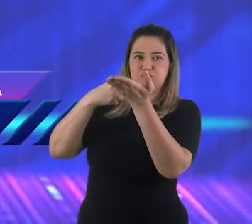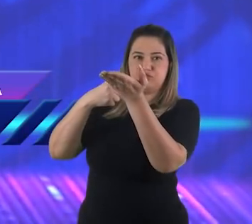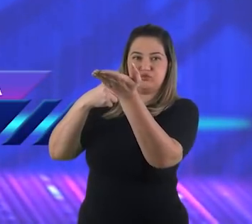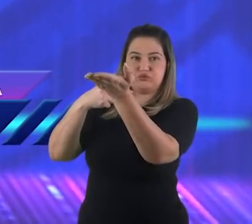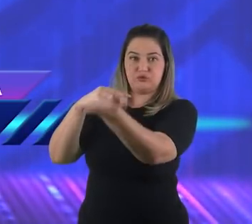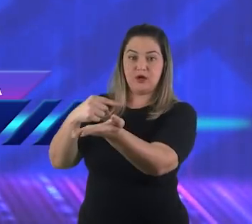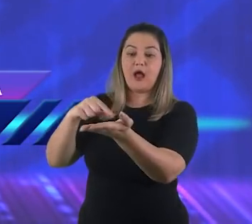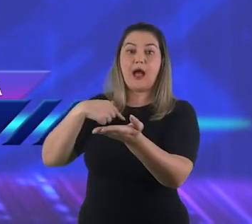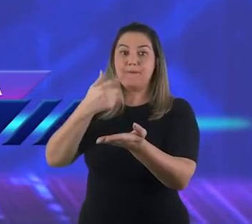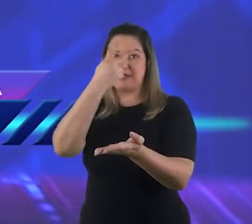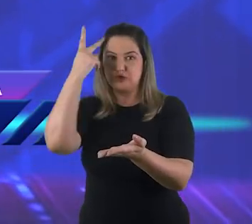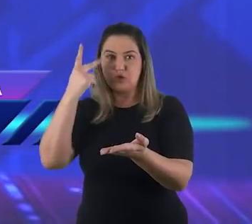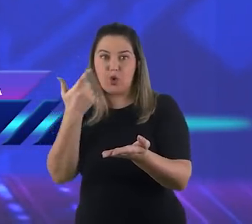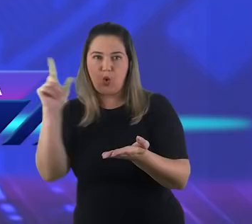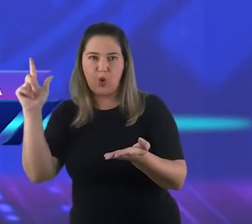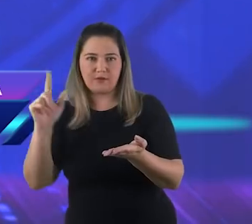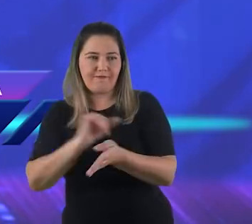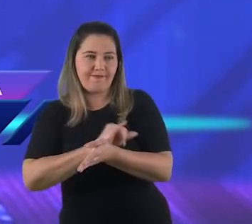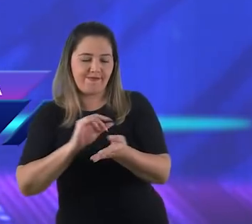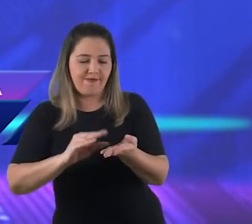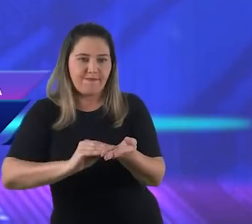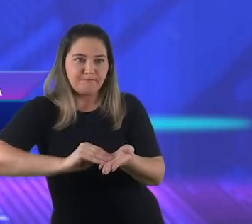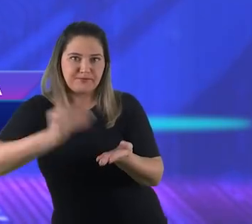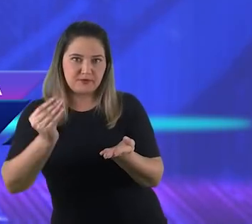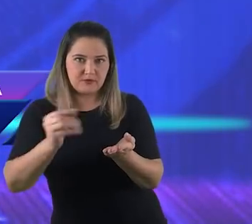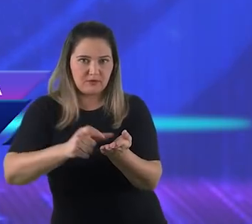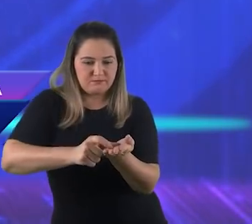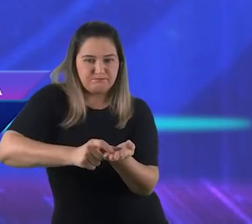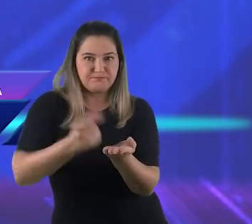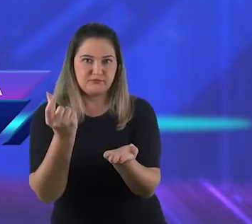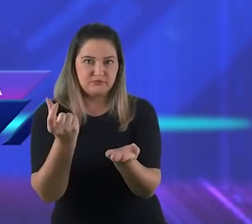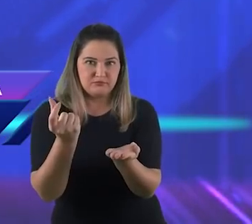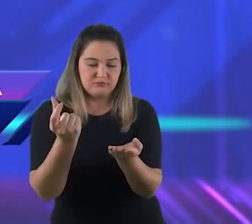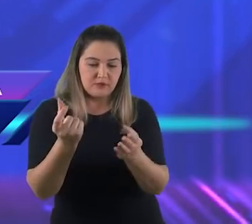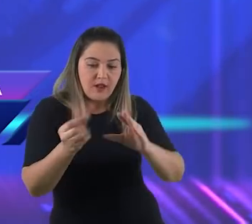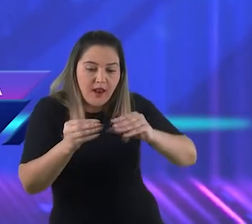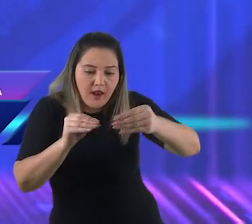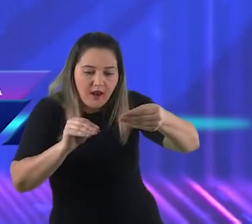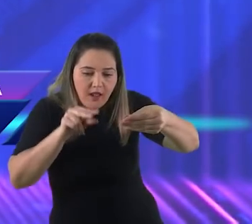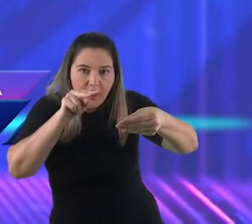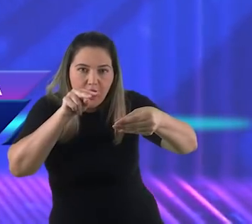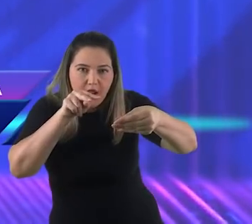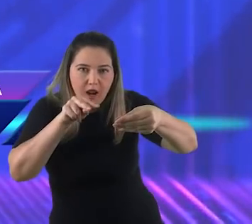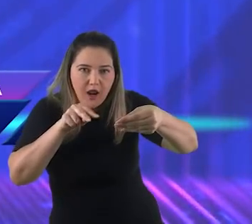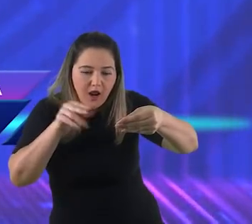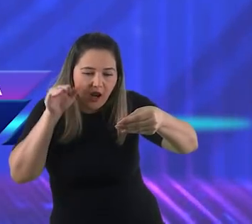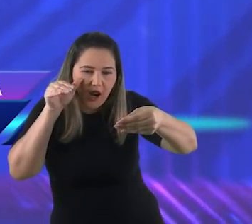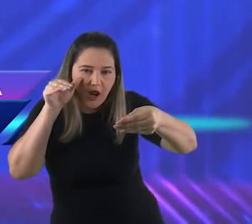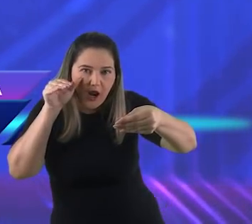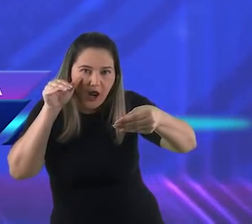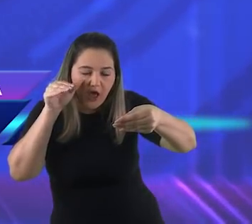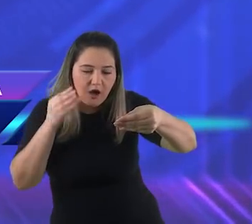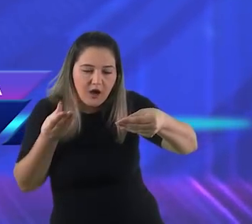um momento que foi deslacrado, que foi quebrada a confiança daquele conteúdo. Alguém mais leu, alguém